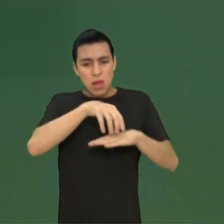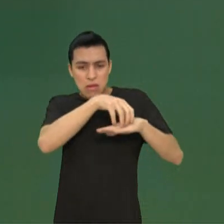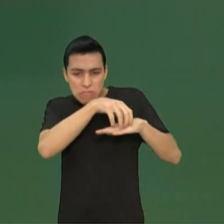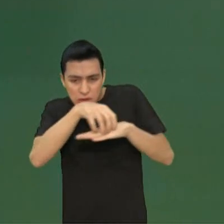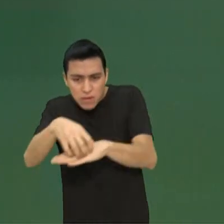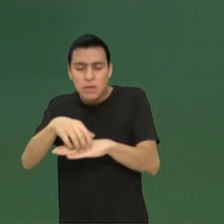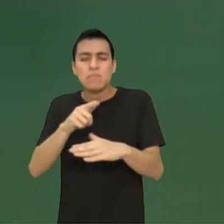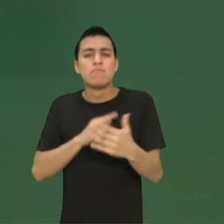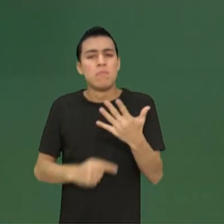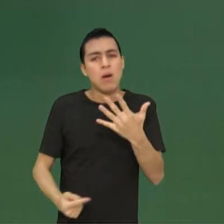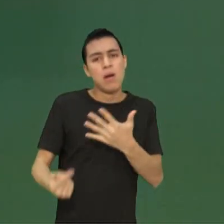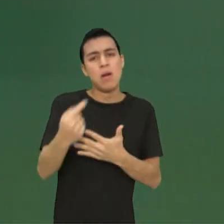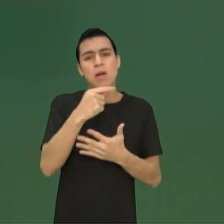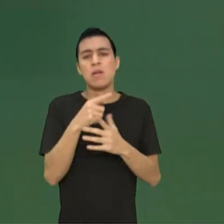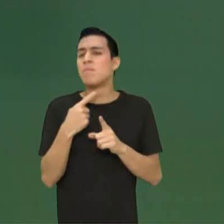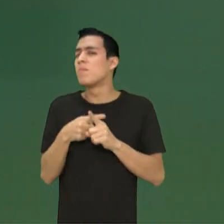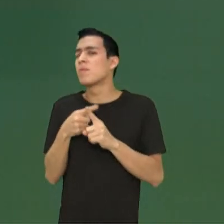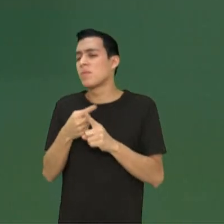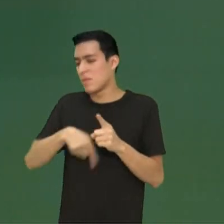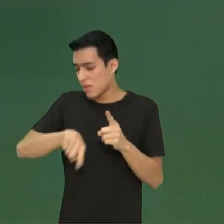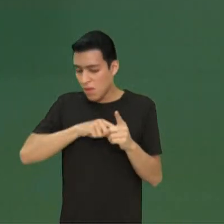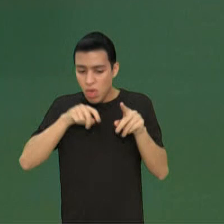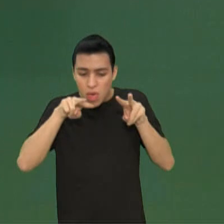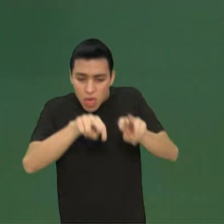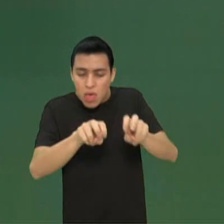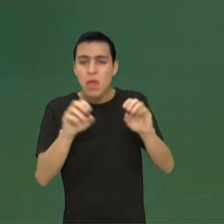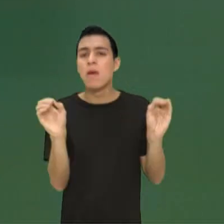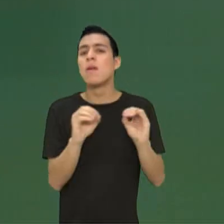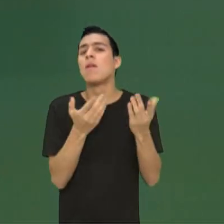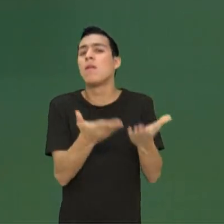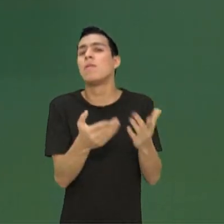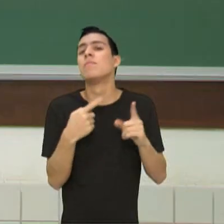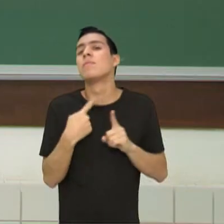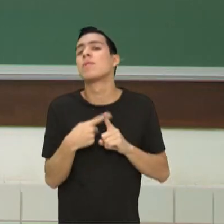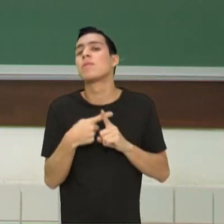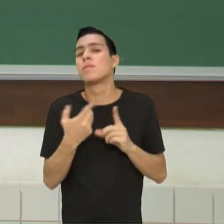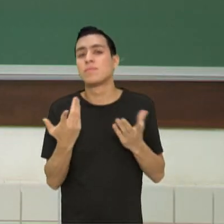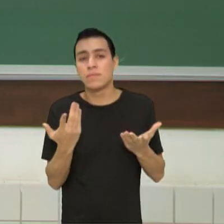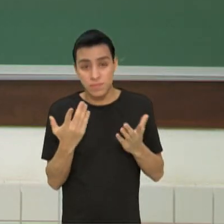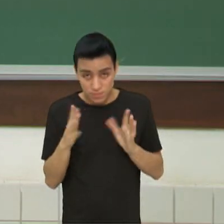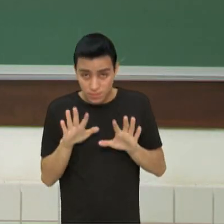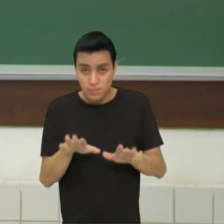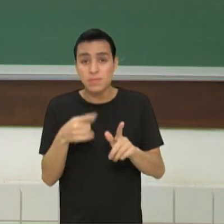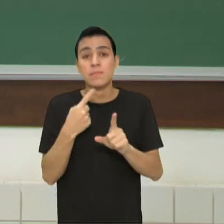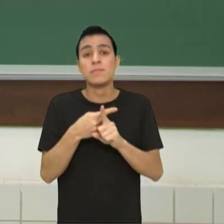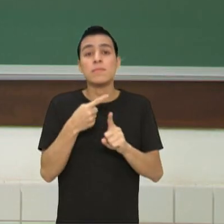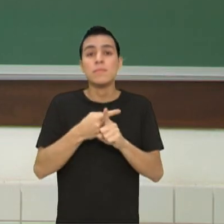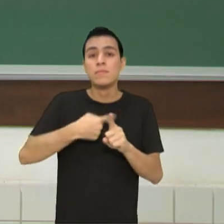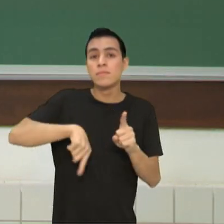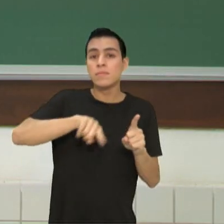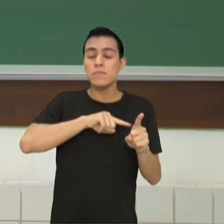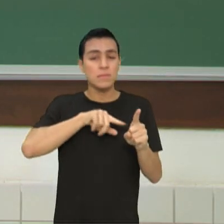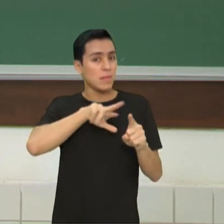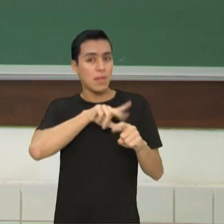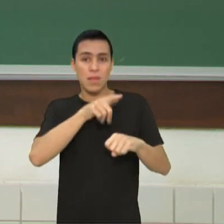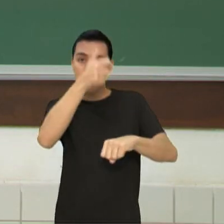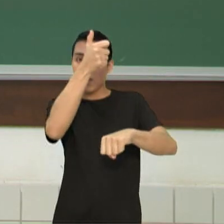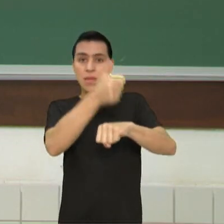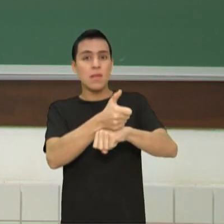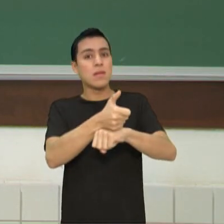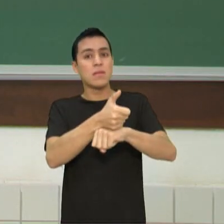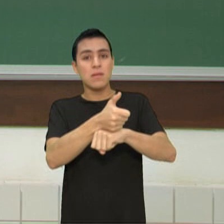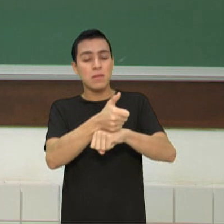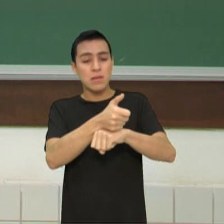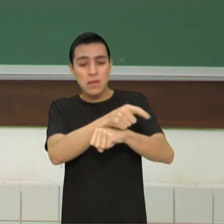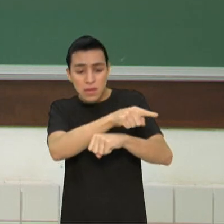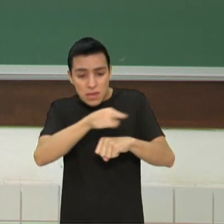transporte. Por que a gente não está explorando isso? Porque, nós não somos donos da maior parte